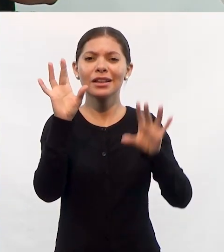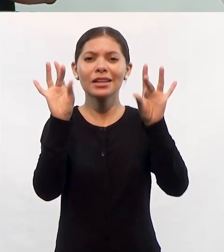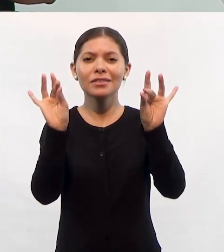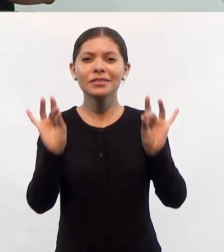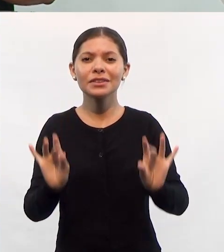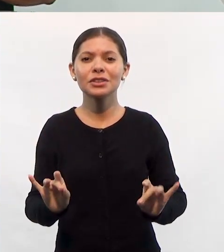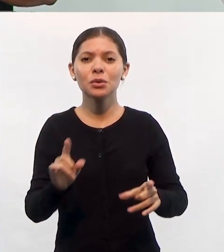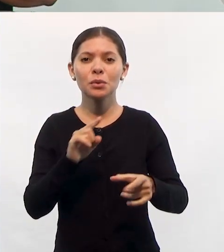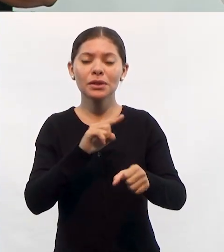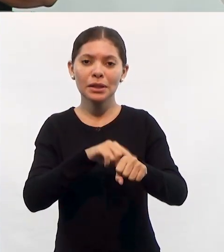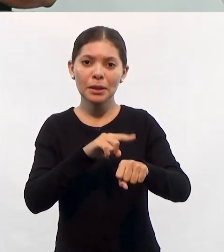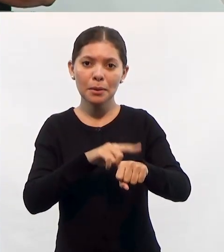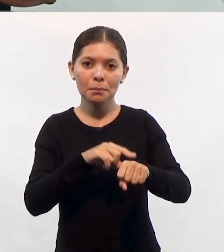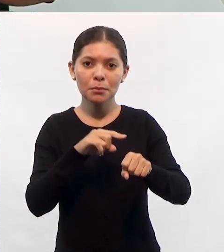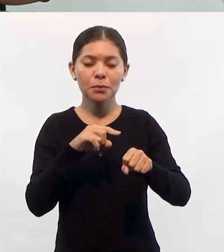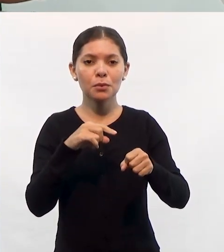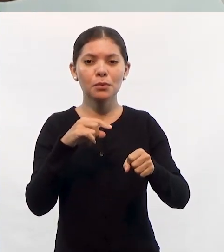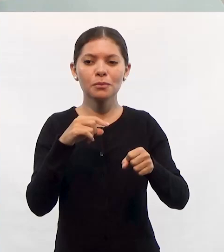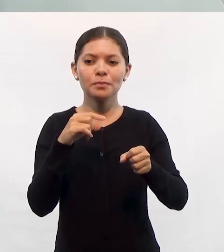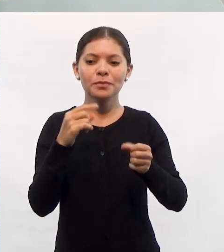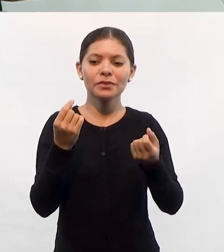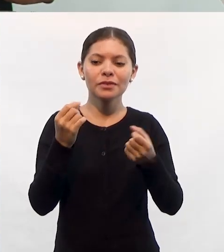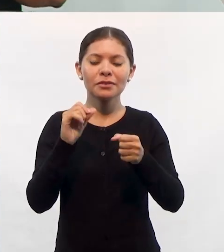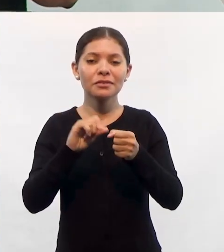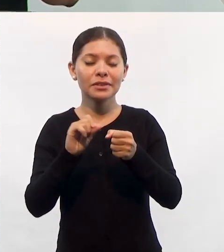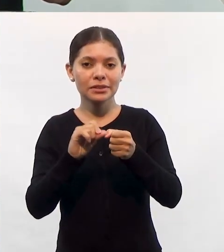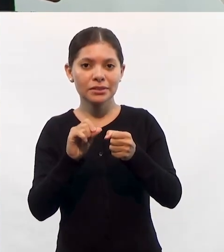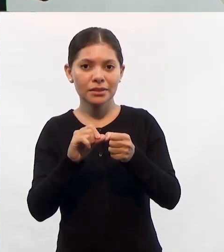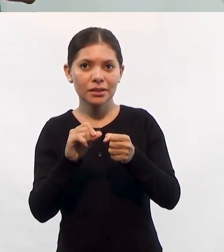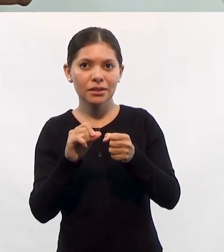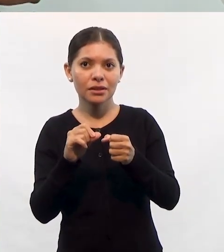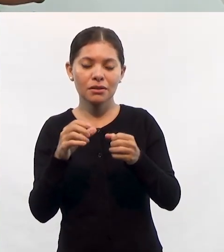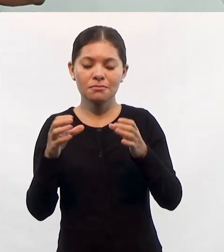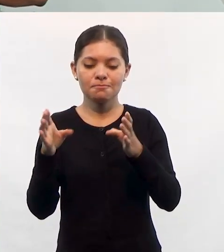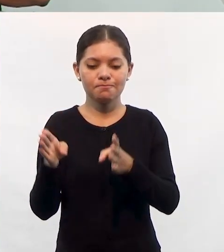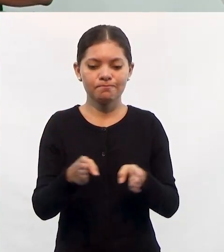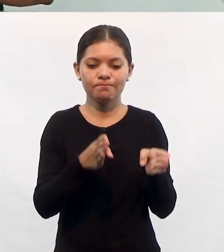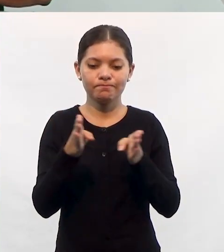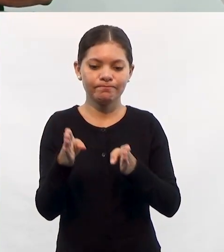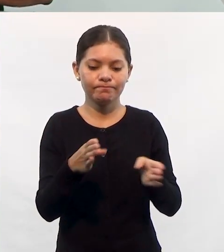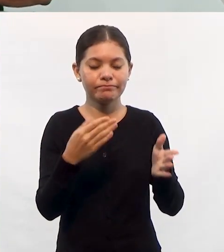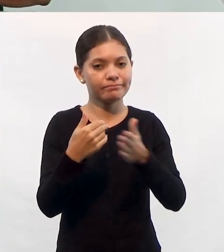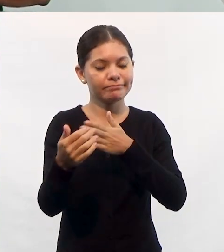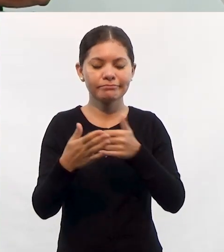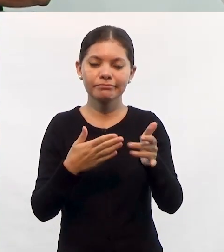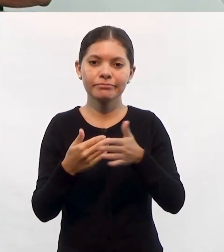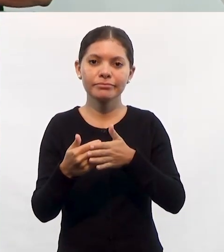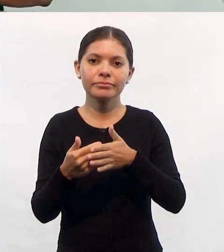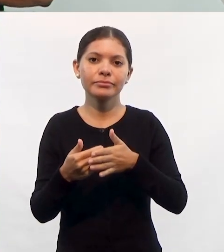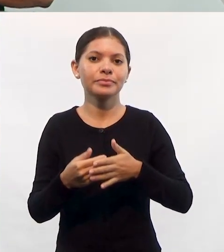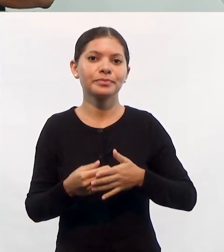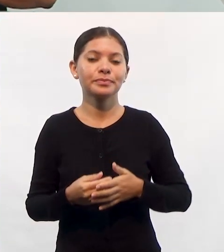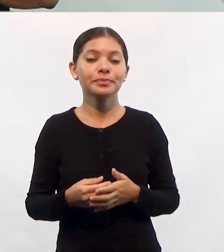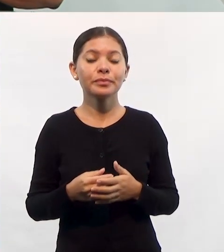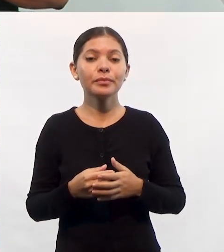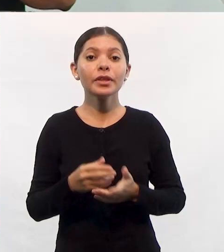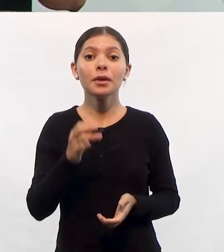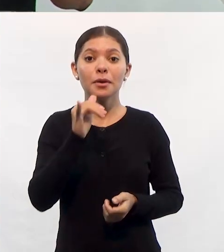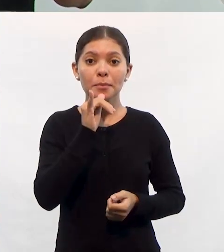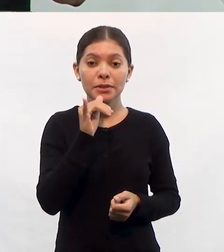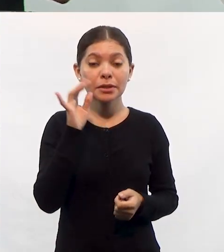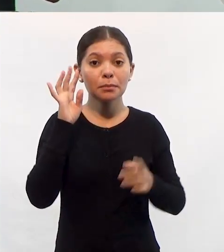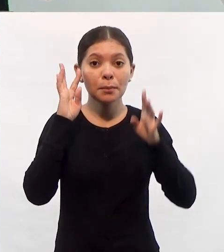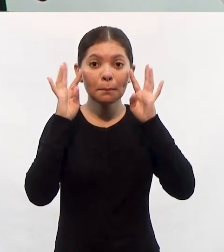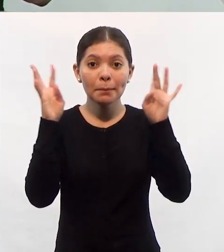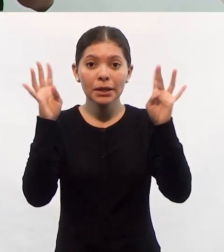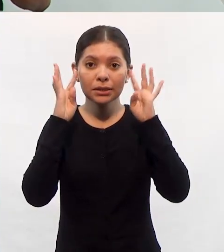você definir o tempo que você vai levar para se realizar a produção de algo Vamos